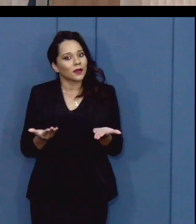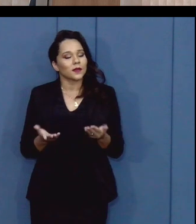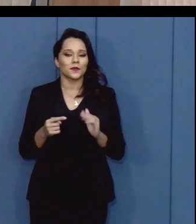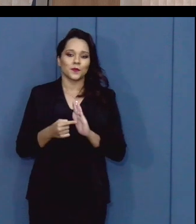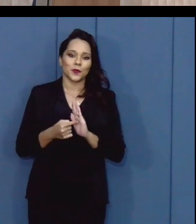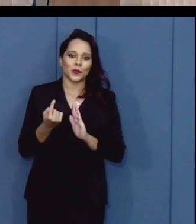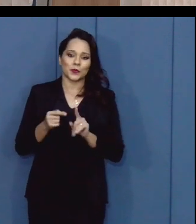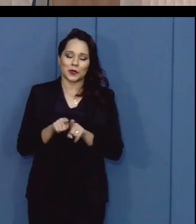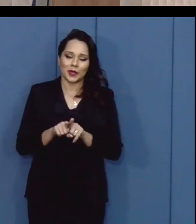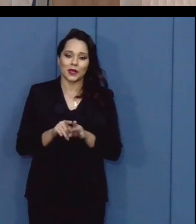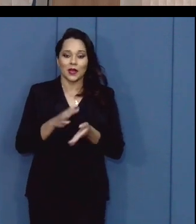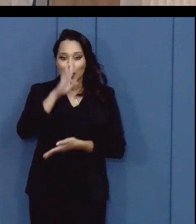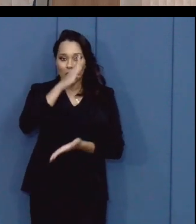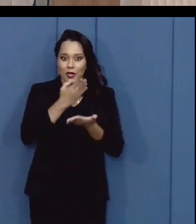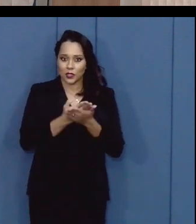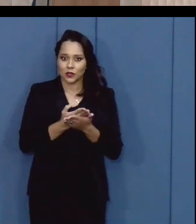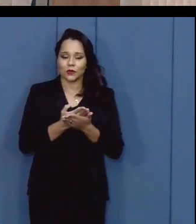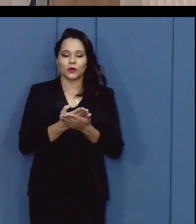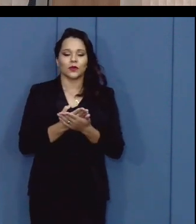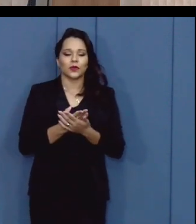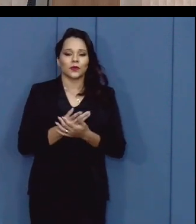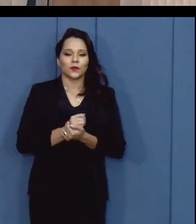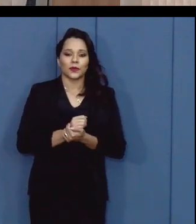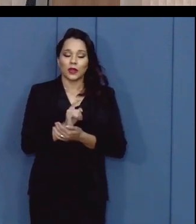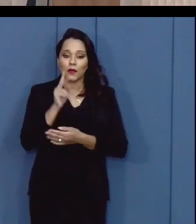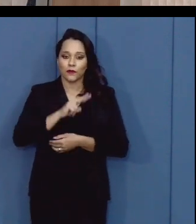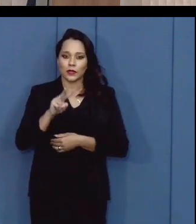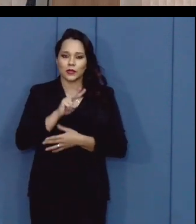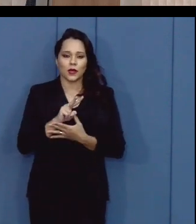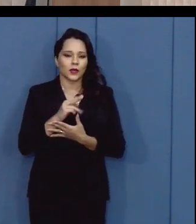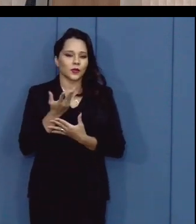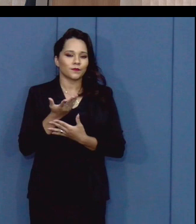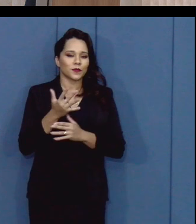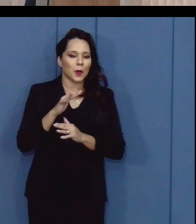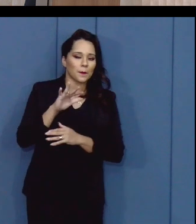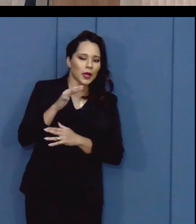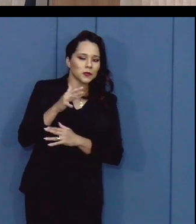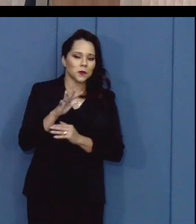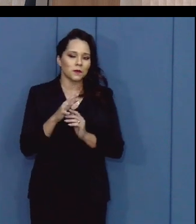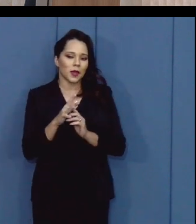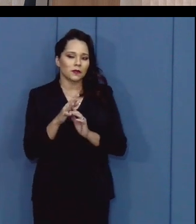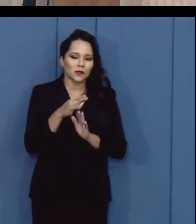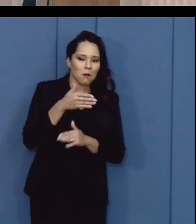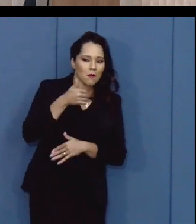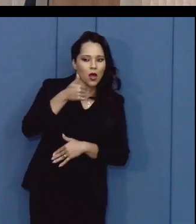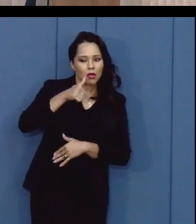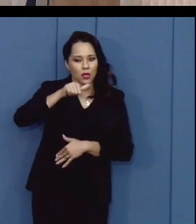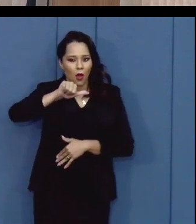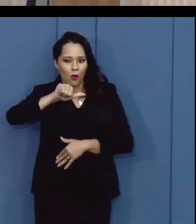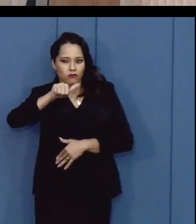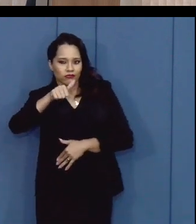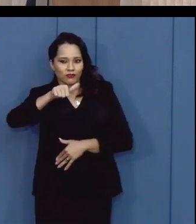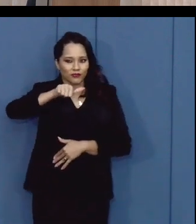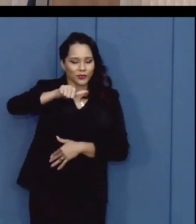finalmente, eu acredito muito no paradigma da visão do meio copo cheio ao invés do meio copo vazio. Então, eu